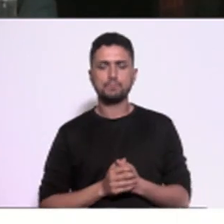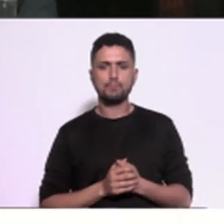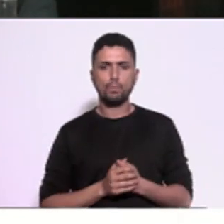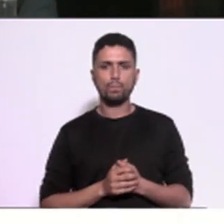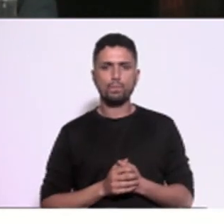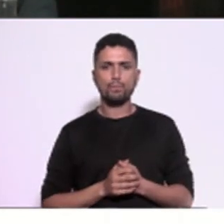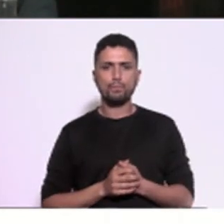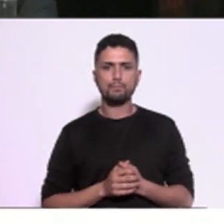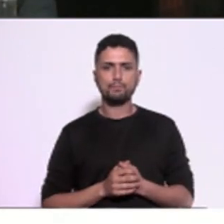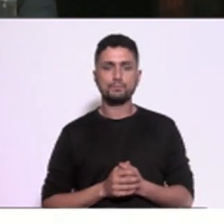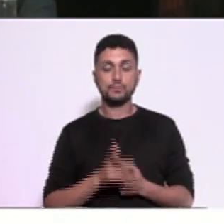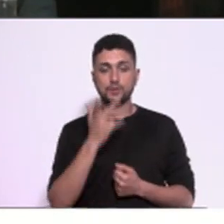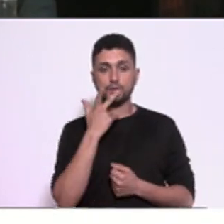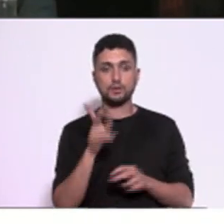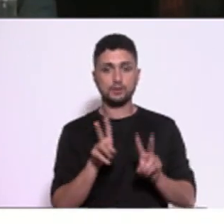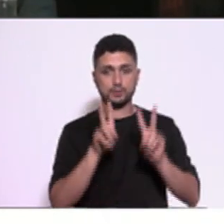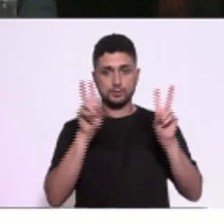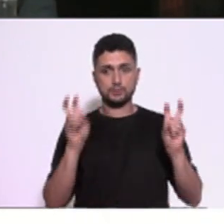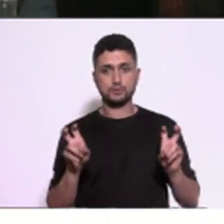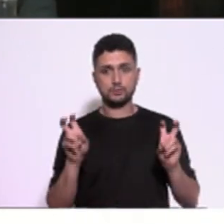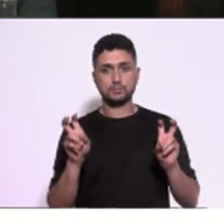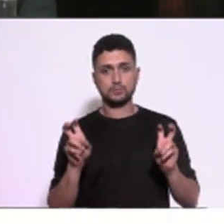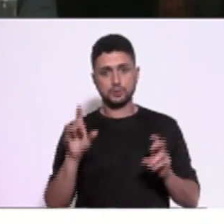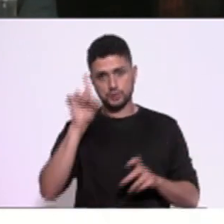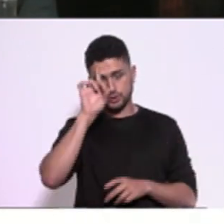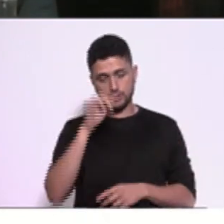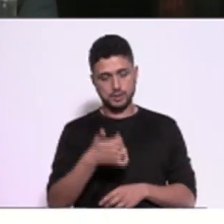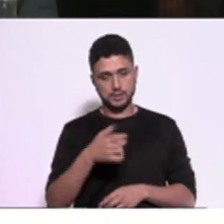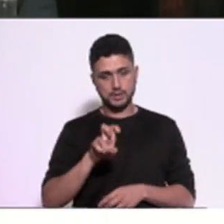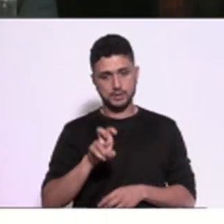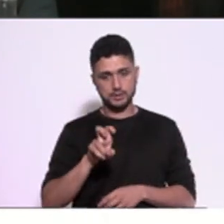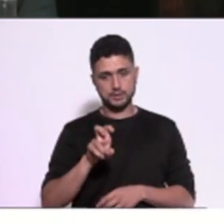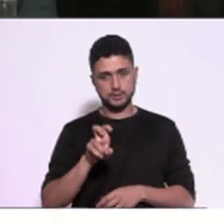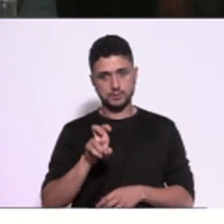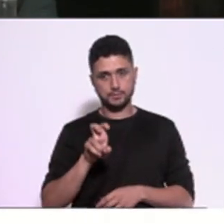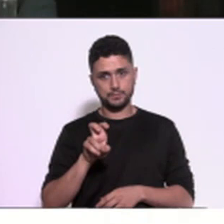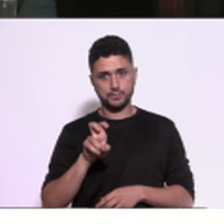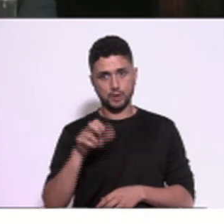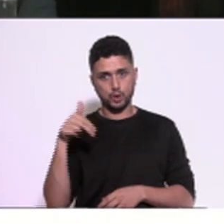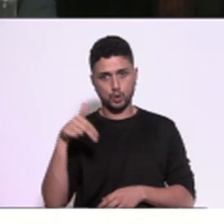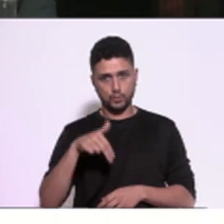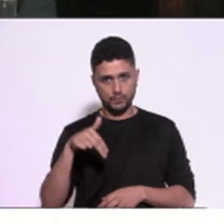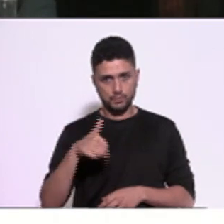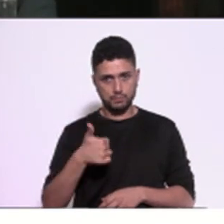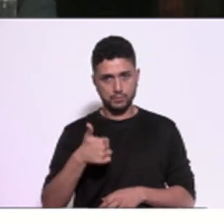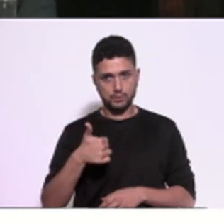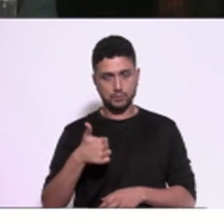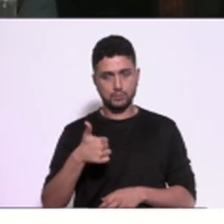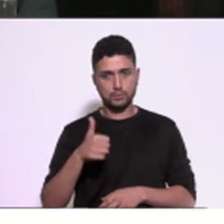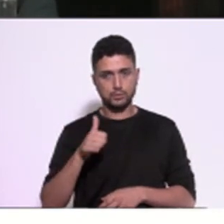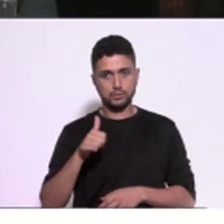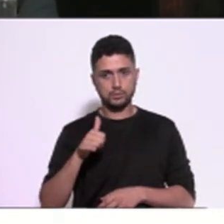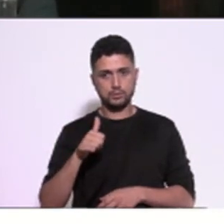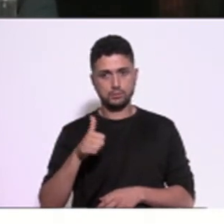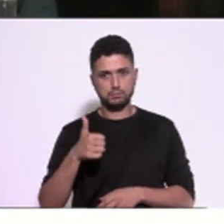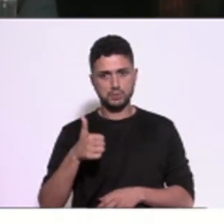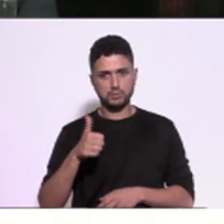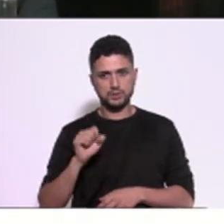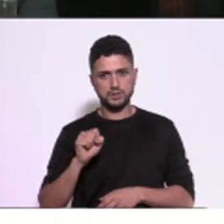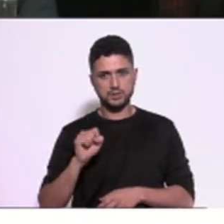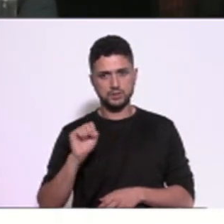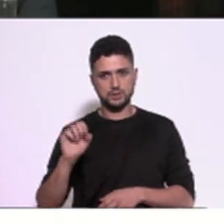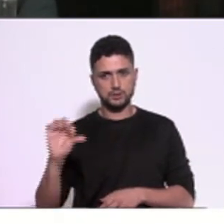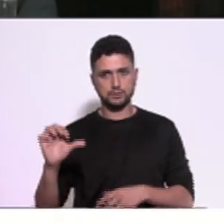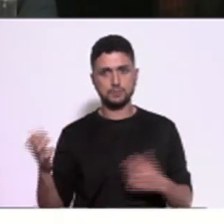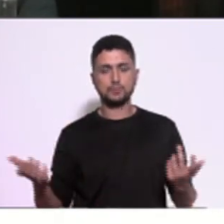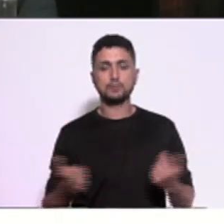perfeitamente a importância do nosso 15 de 11 de 1889 e o momento